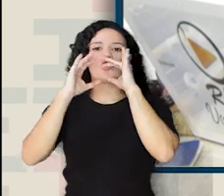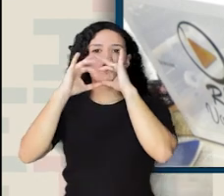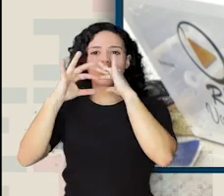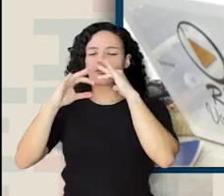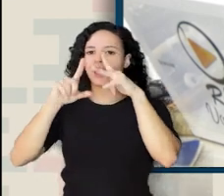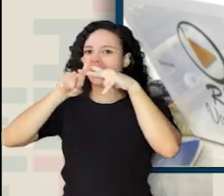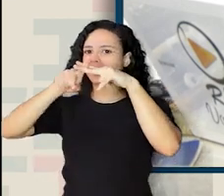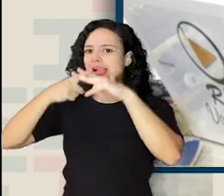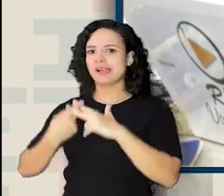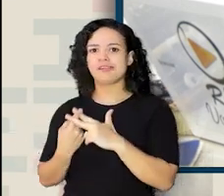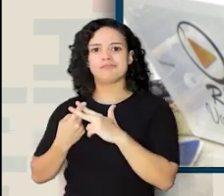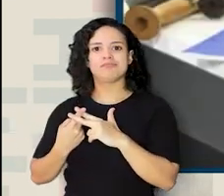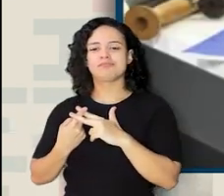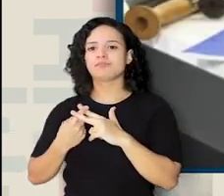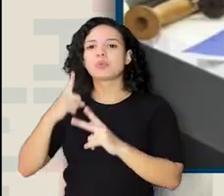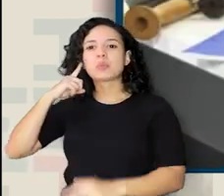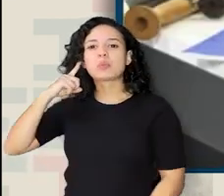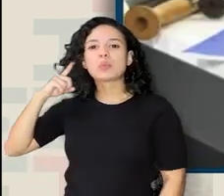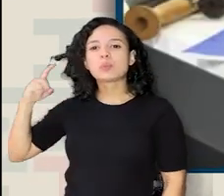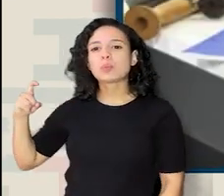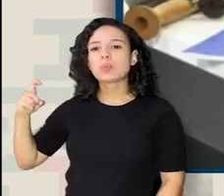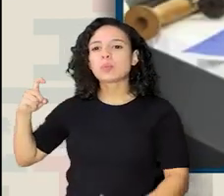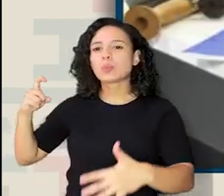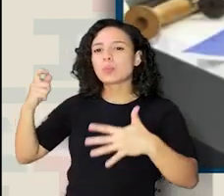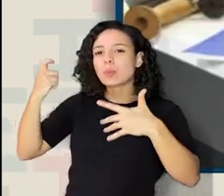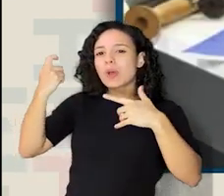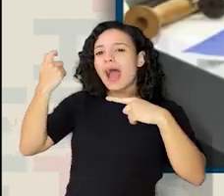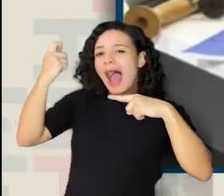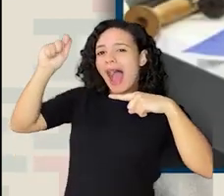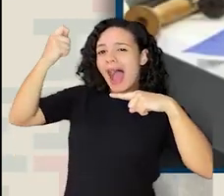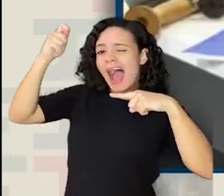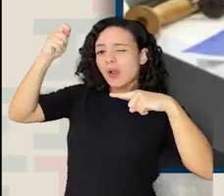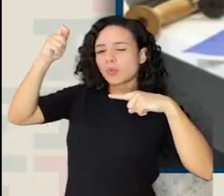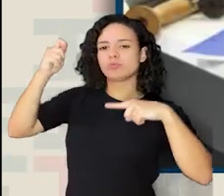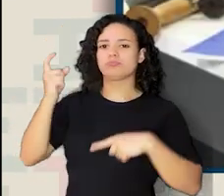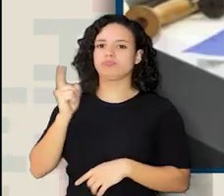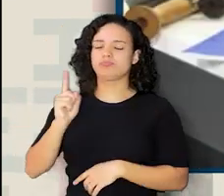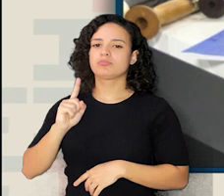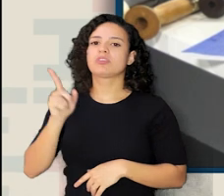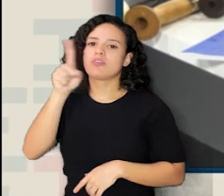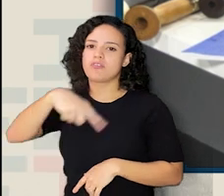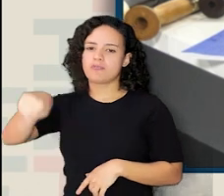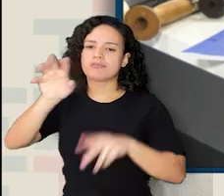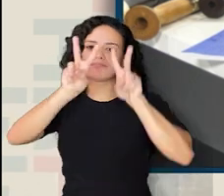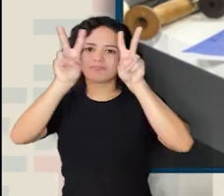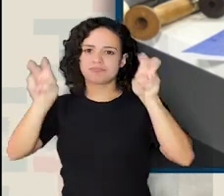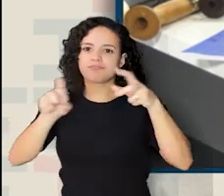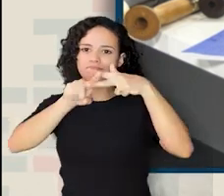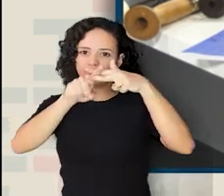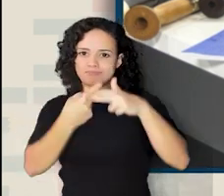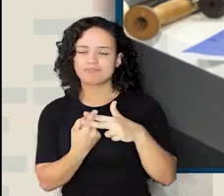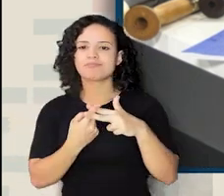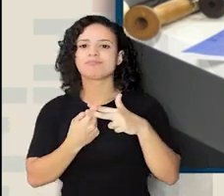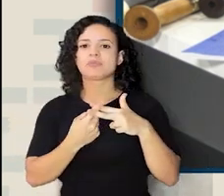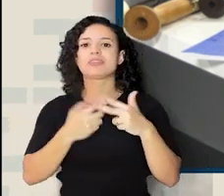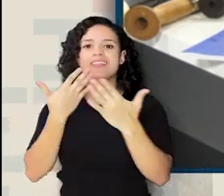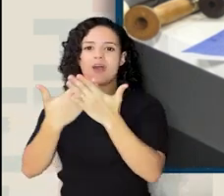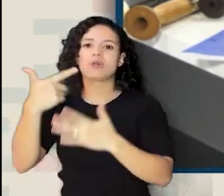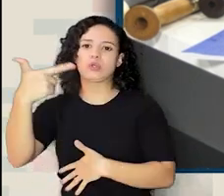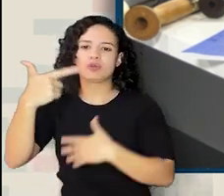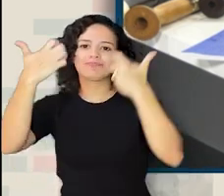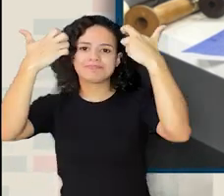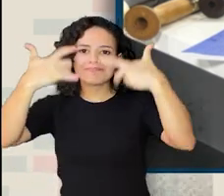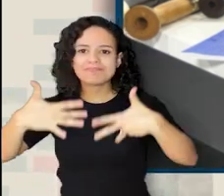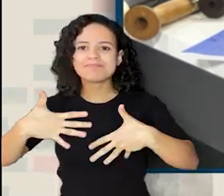Algumas flautas, elas não são tão bem ajustadas no som agudo. Inclusive, nós vamos também tocar um pouco nesse assunto do ajuste